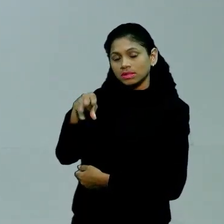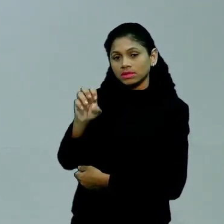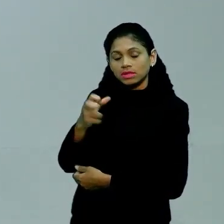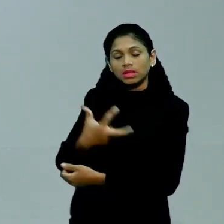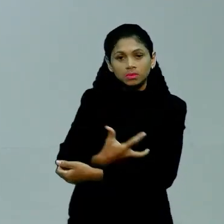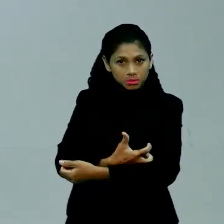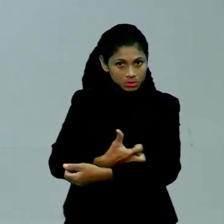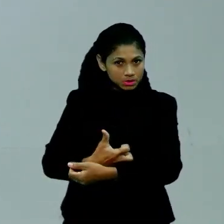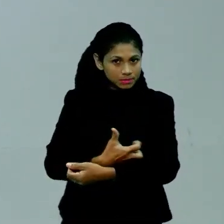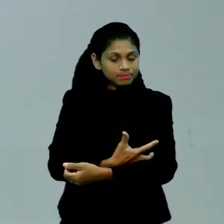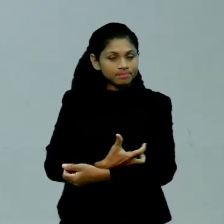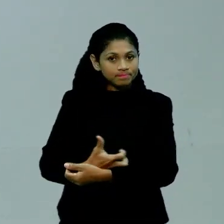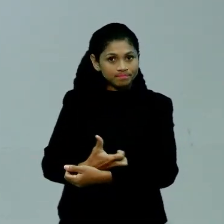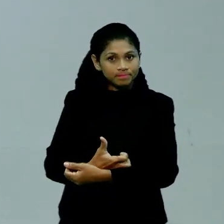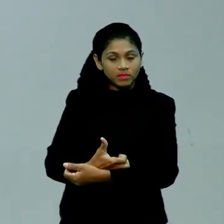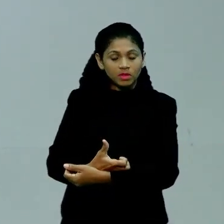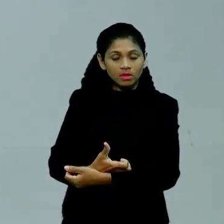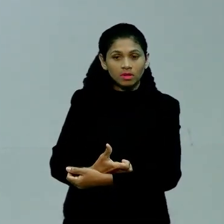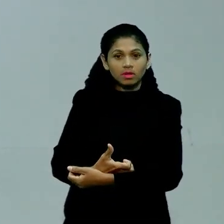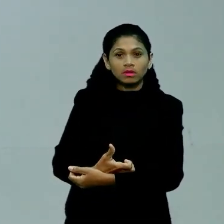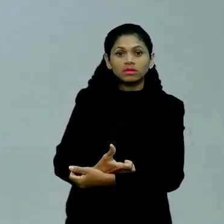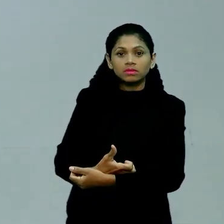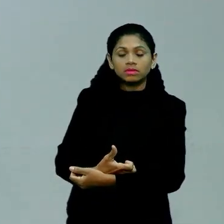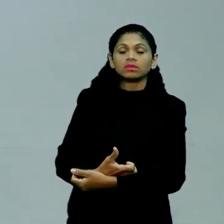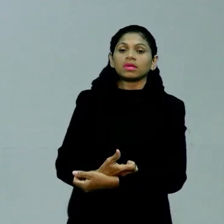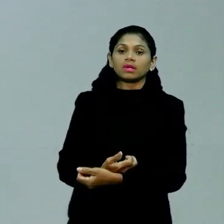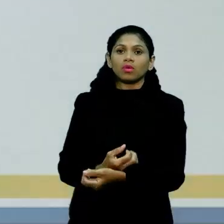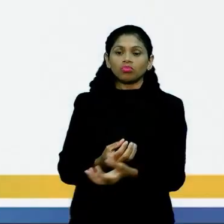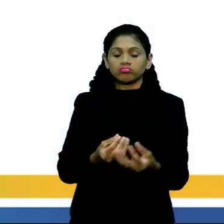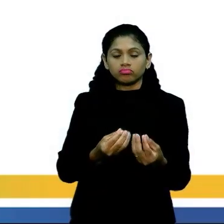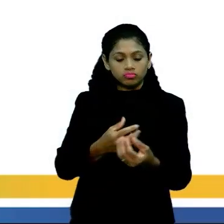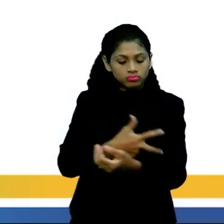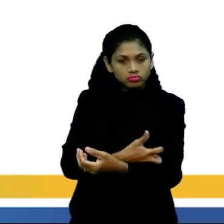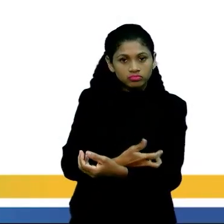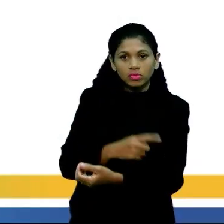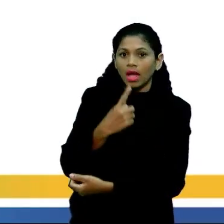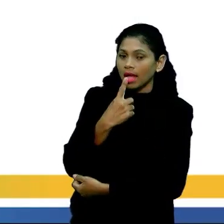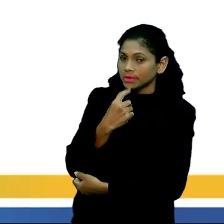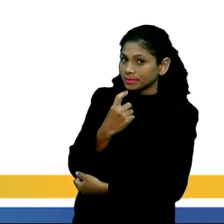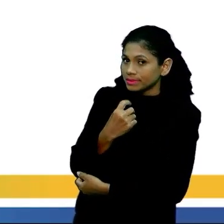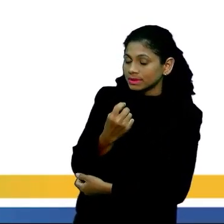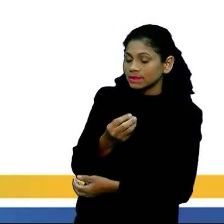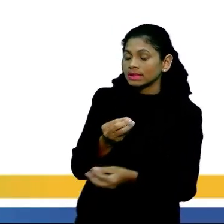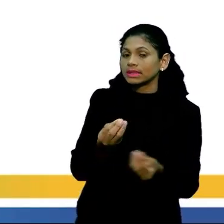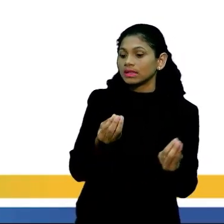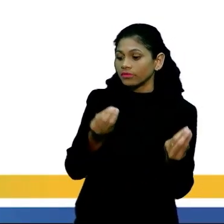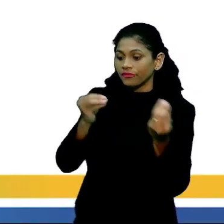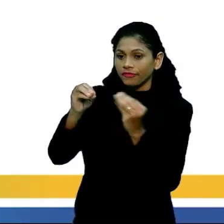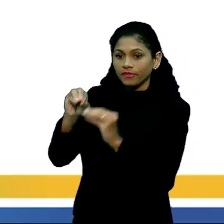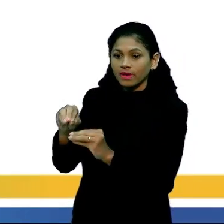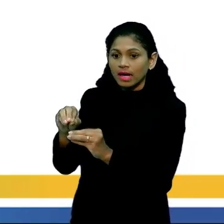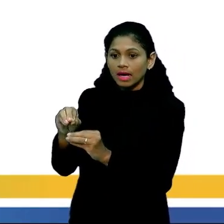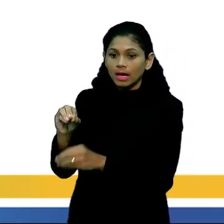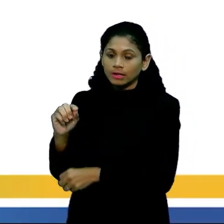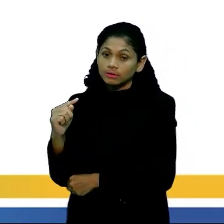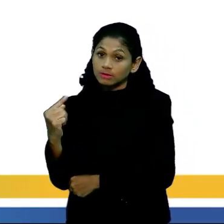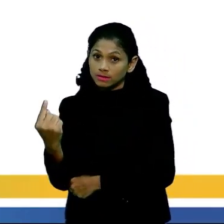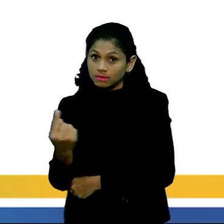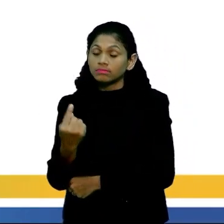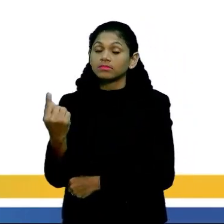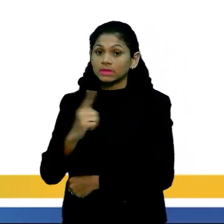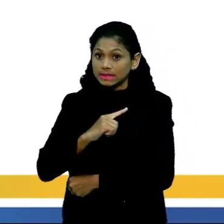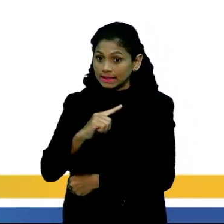a uma centrífuga, vai acontecer um processo rotacional, vocês podem acompanhar na tela, e aí nós vamos ter a separação